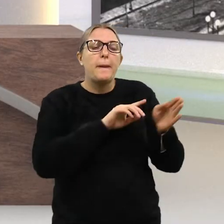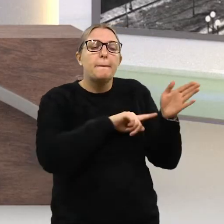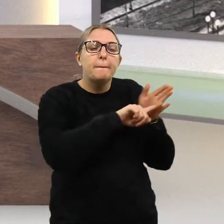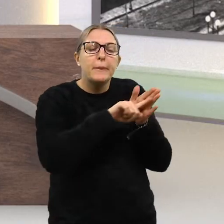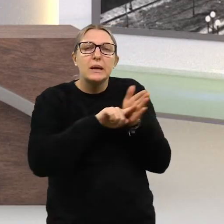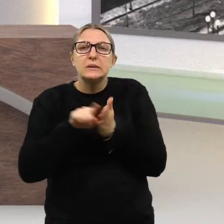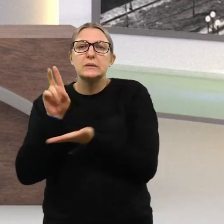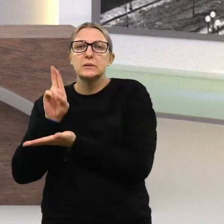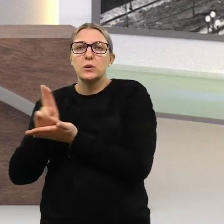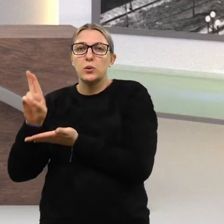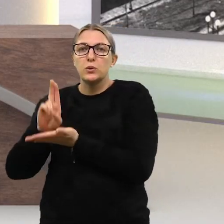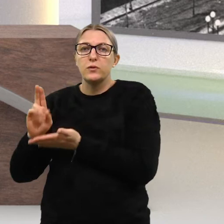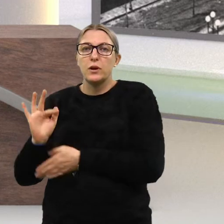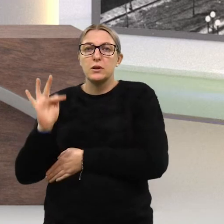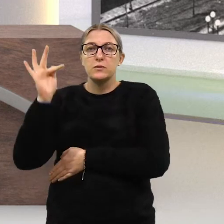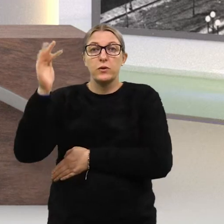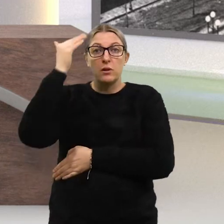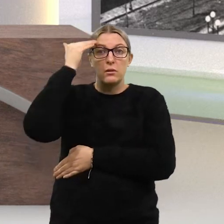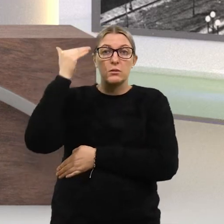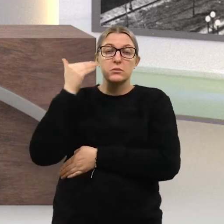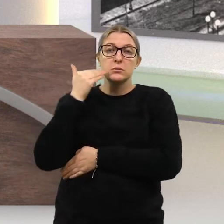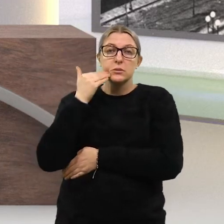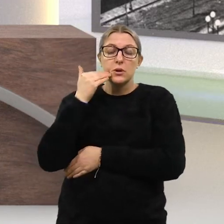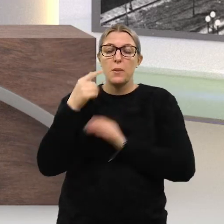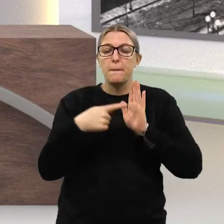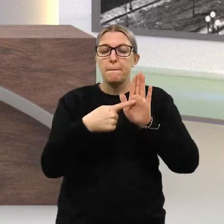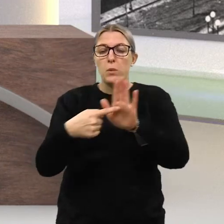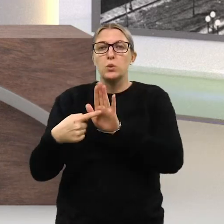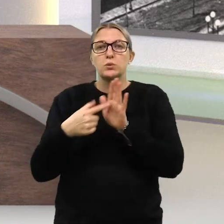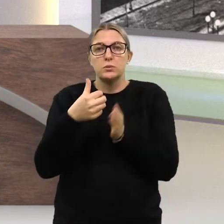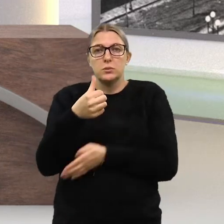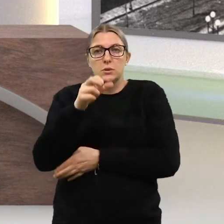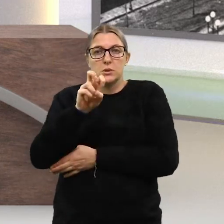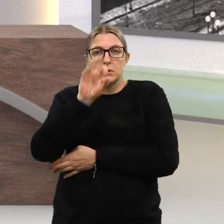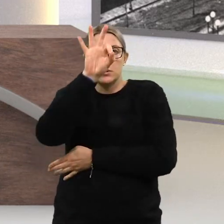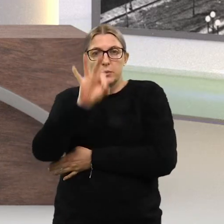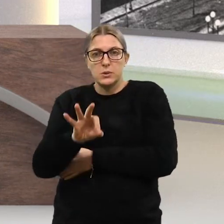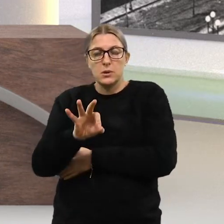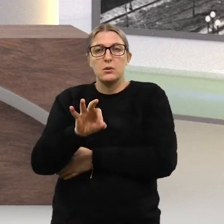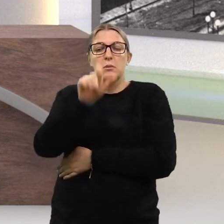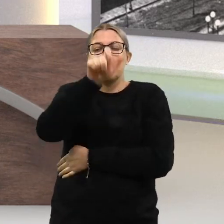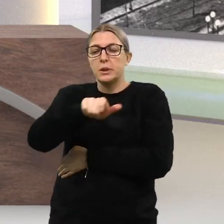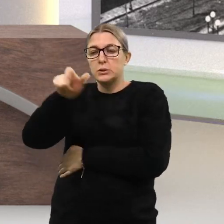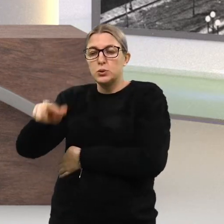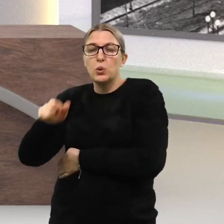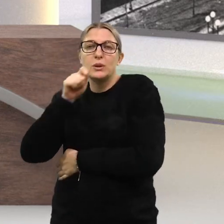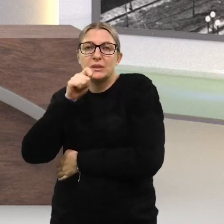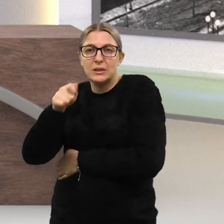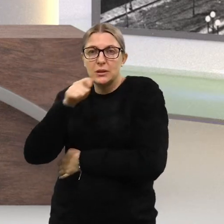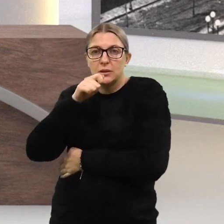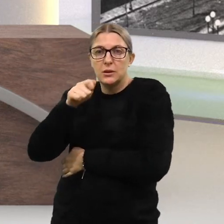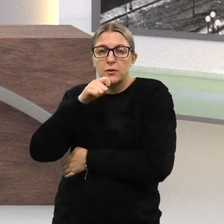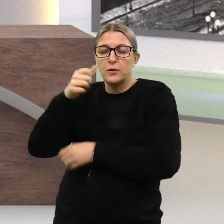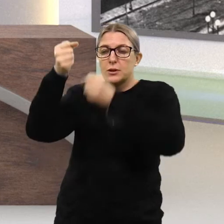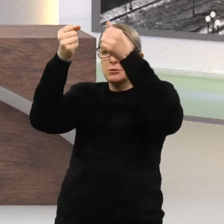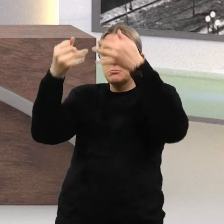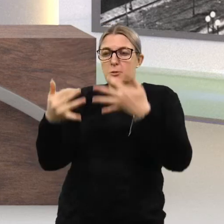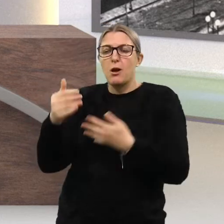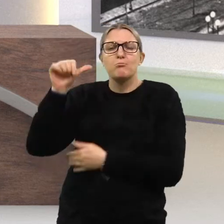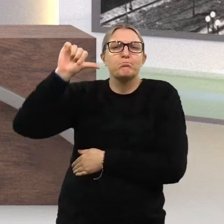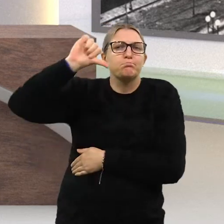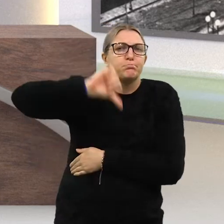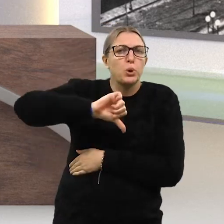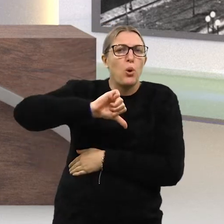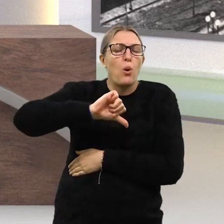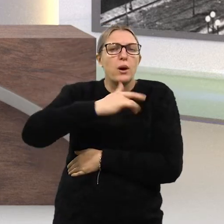pesquisa da Universidade Federal de Santa Maria revela que 65% das pessoas entrevistadas